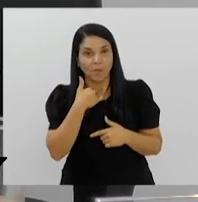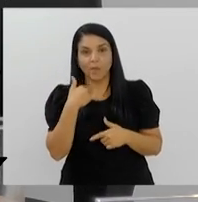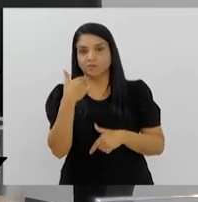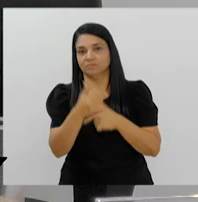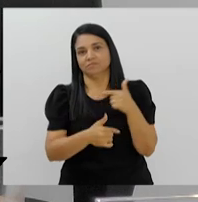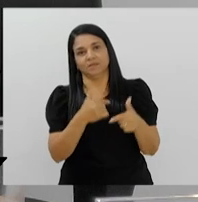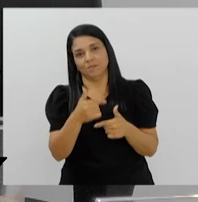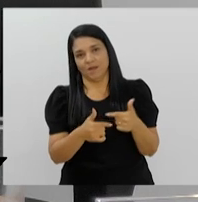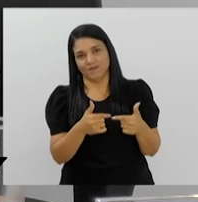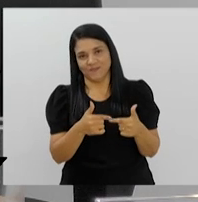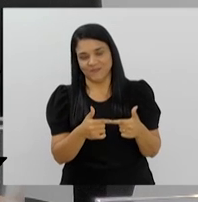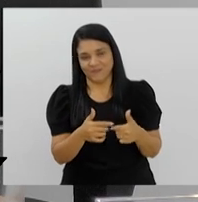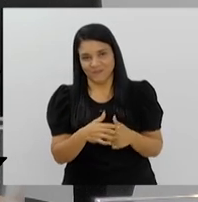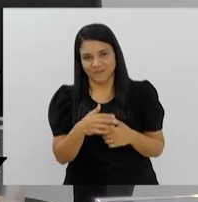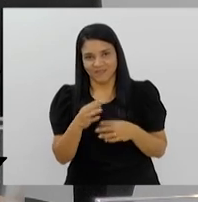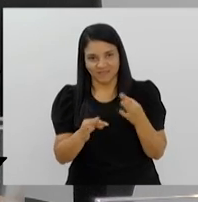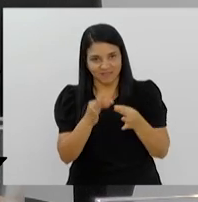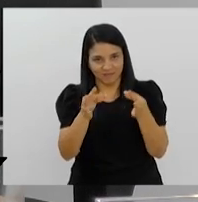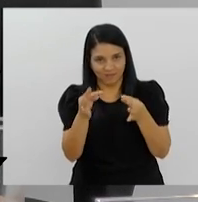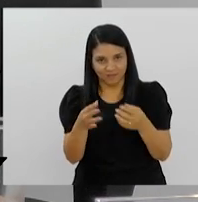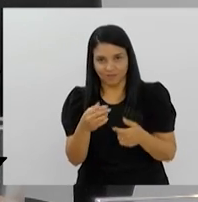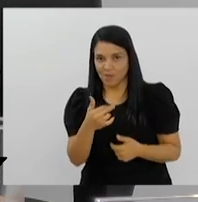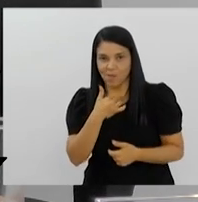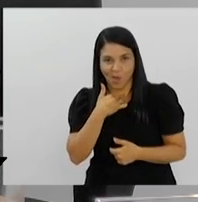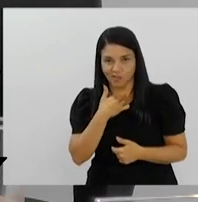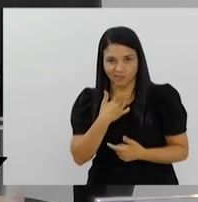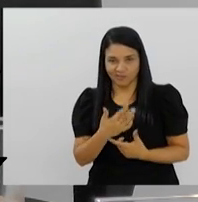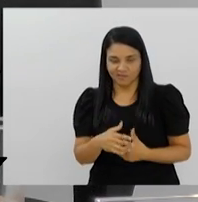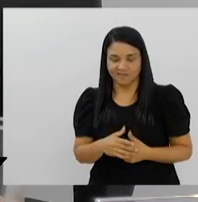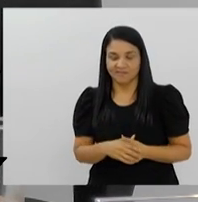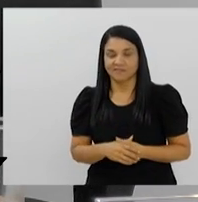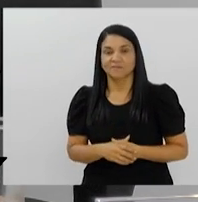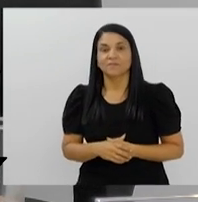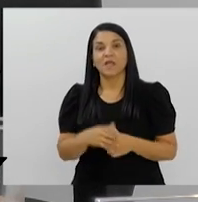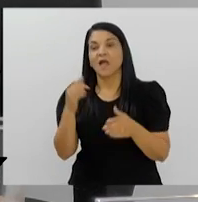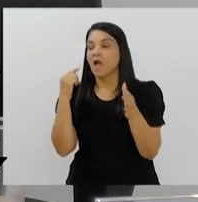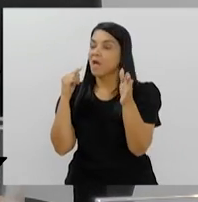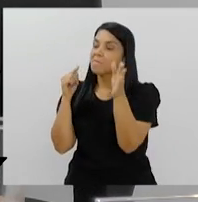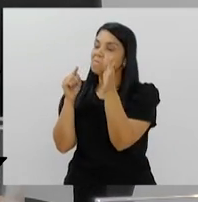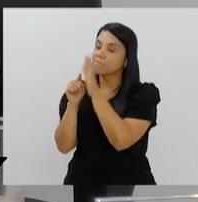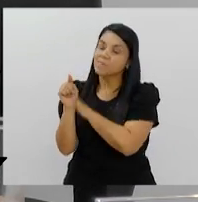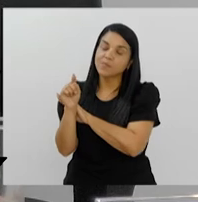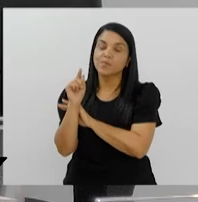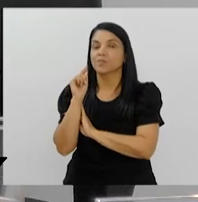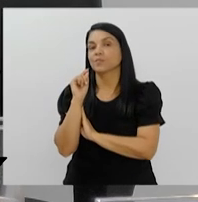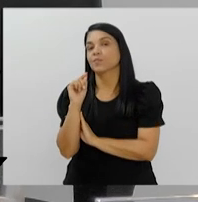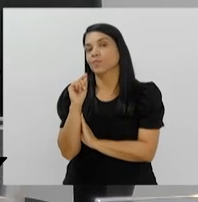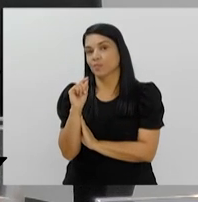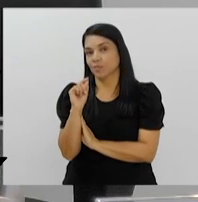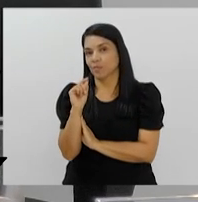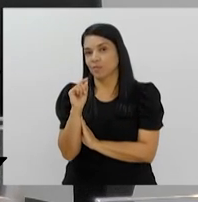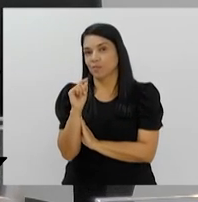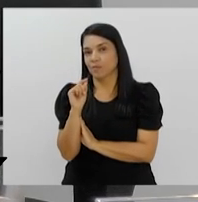serviço então assim a pergunta não é é a seguinte